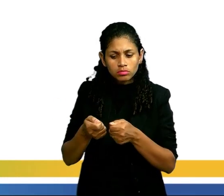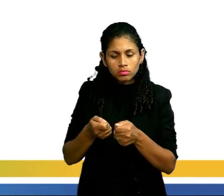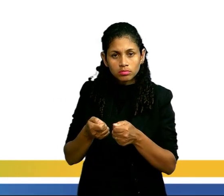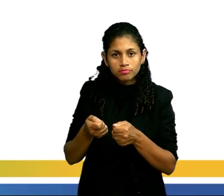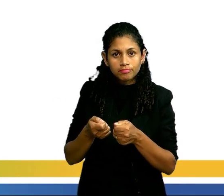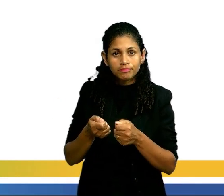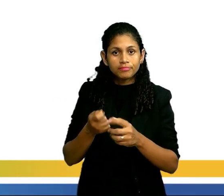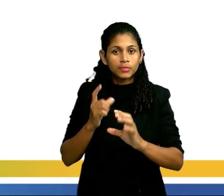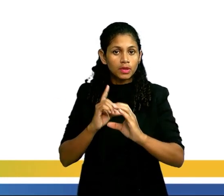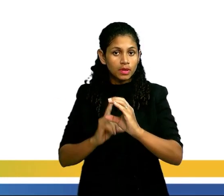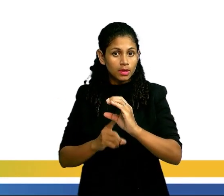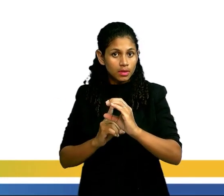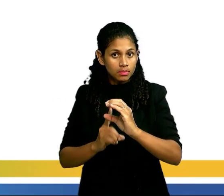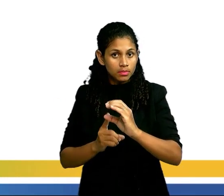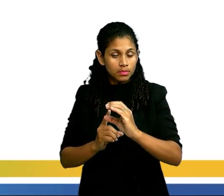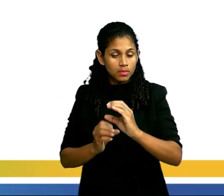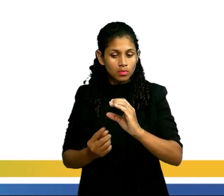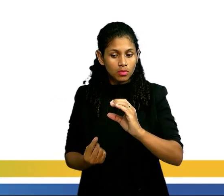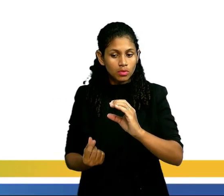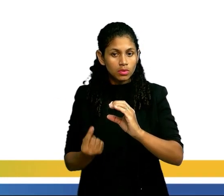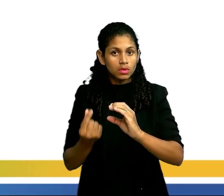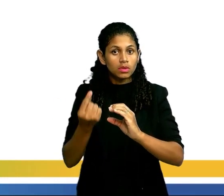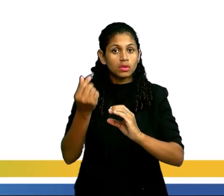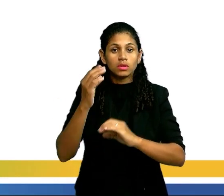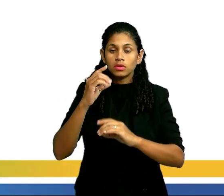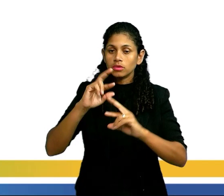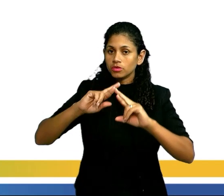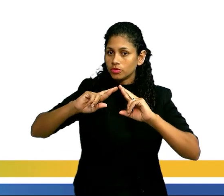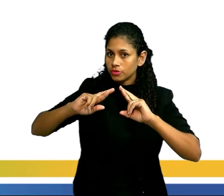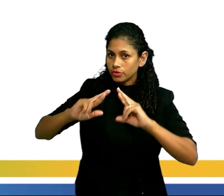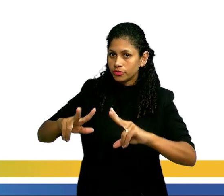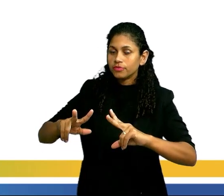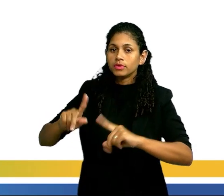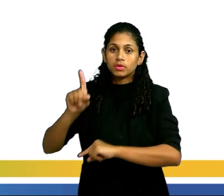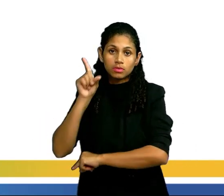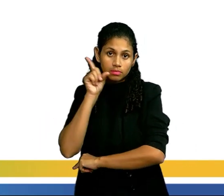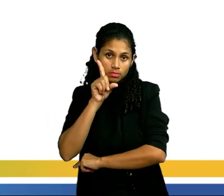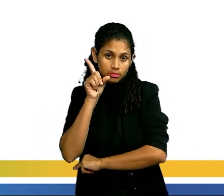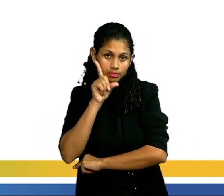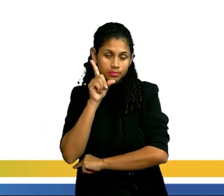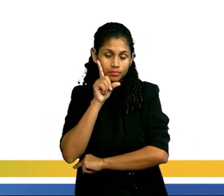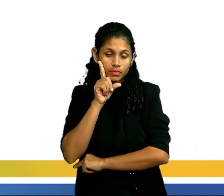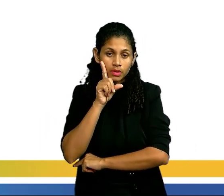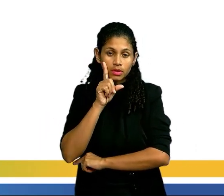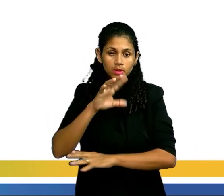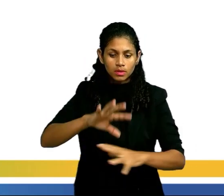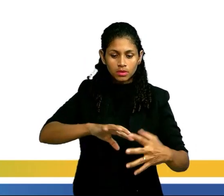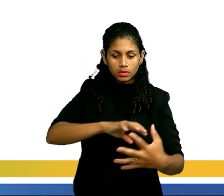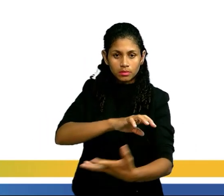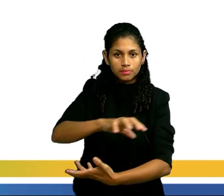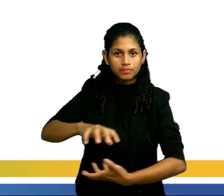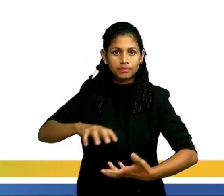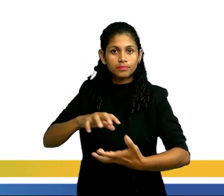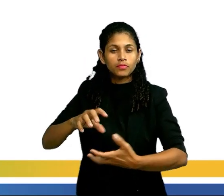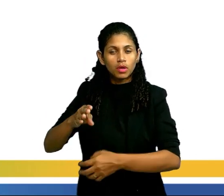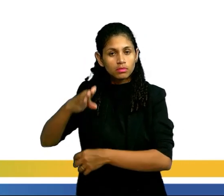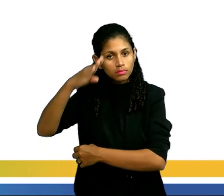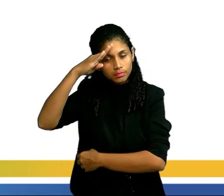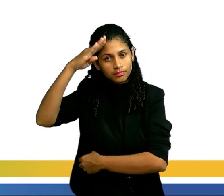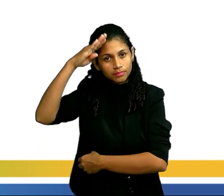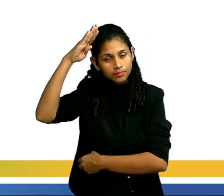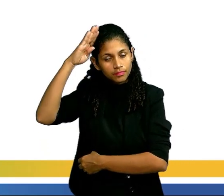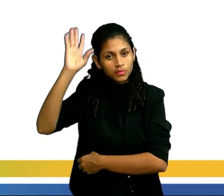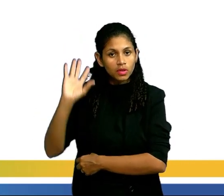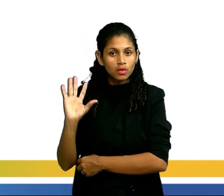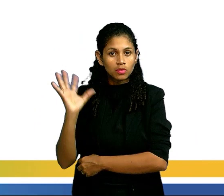dos americanos, né, e a Revolução Cubana, que aconteceu um pouquinho antes da crise dos mísseis de Cuba,